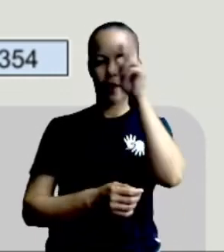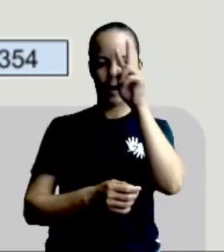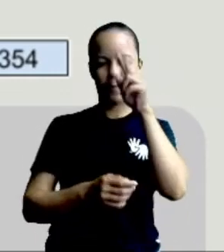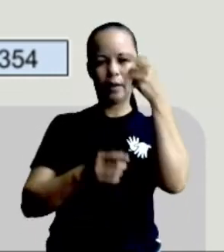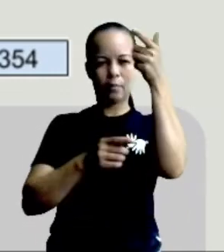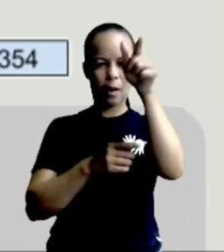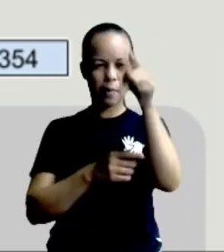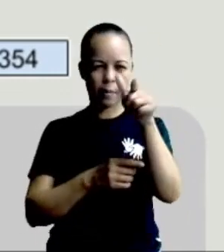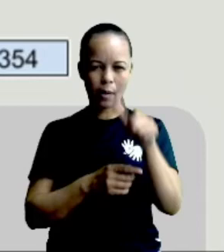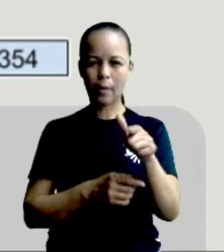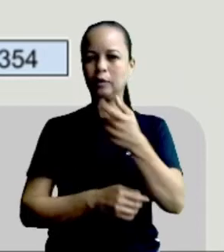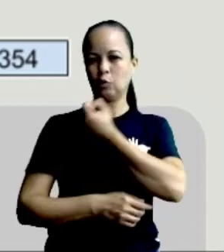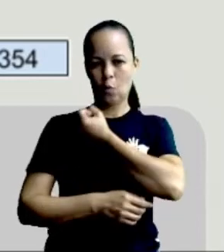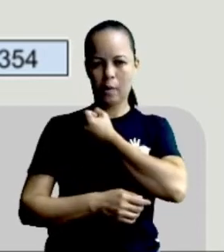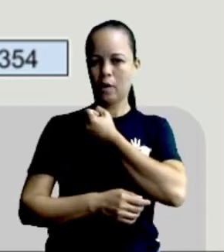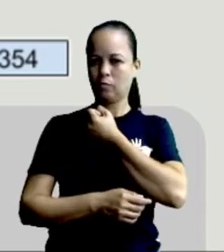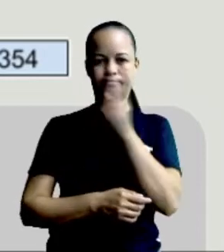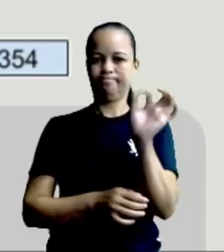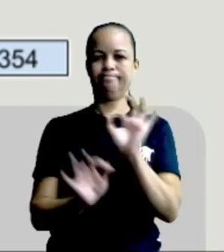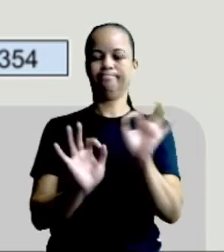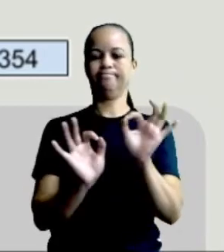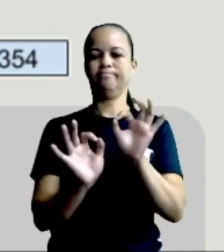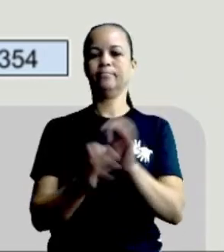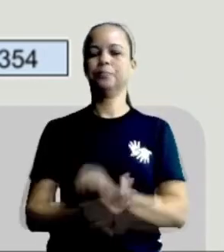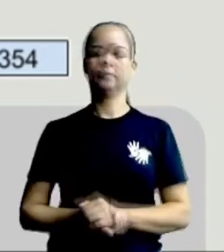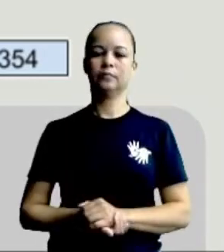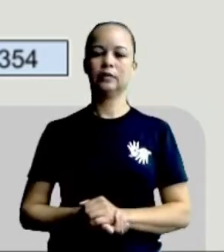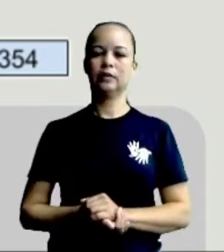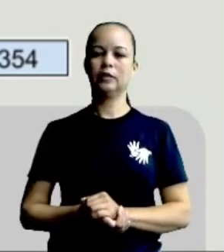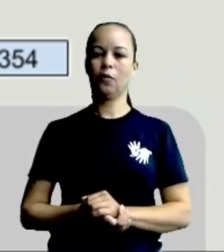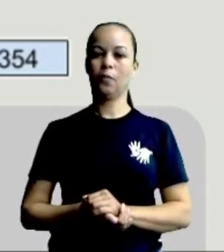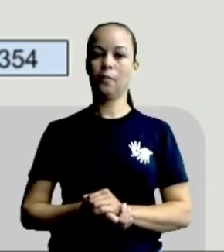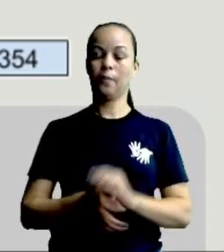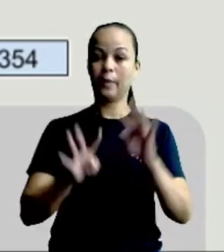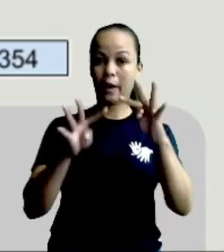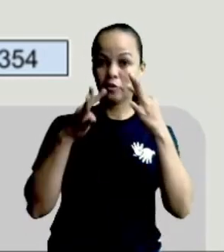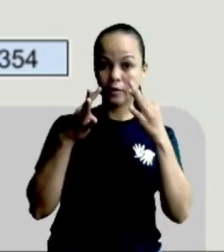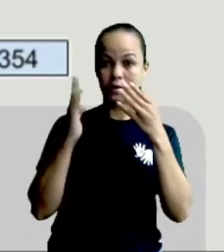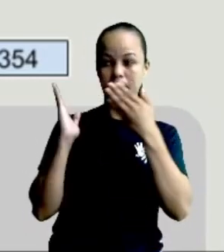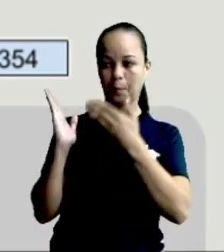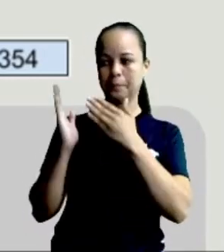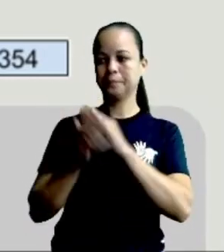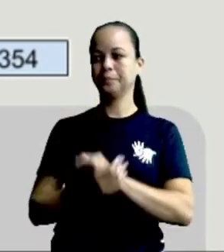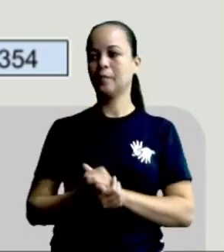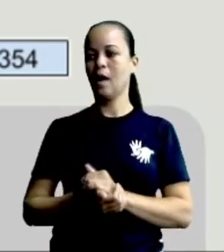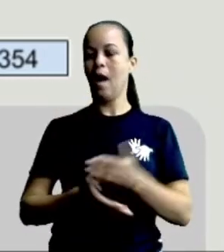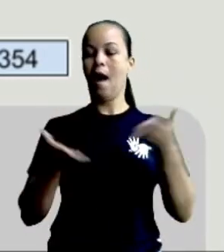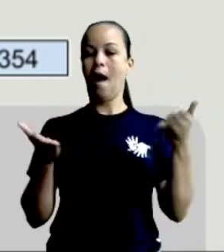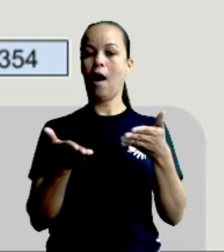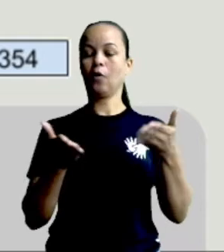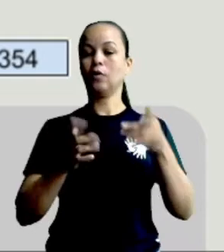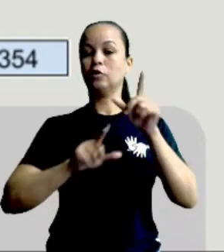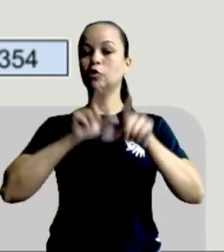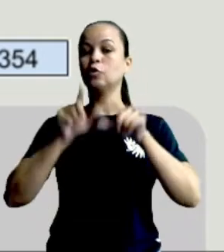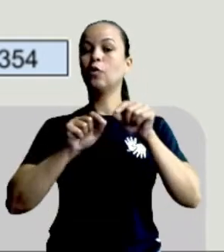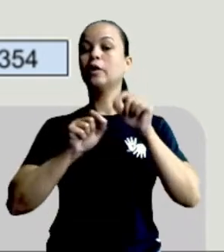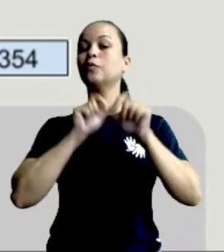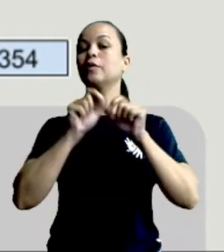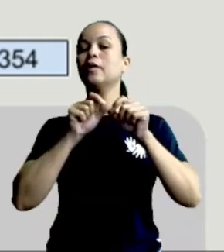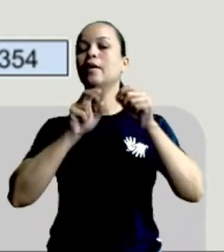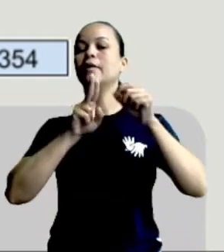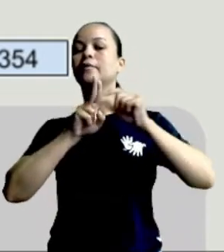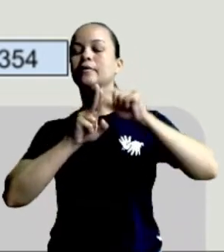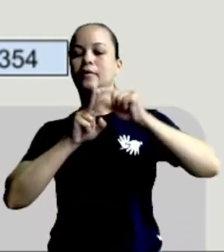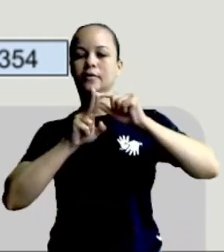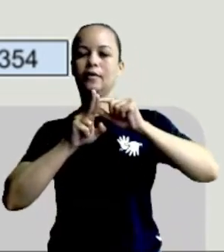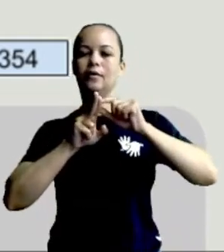repetição do algarismo, tá? Então, presta bem atenção aí. Agora eu estou escolhendo quem na dezena? O